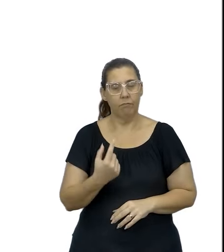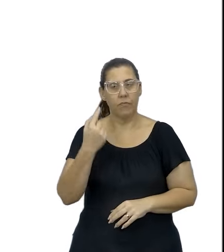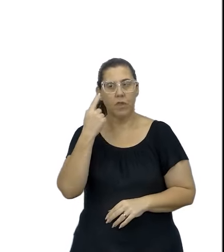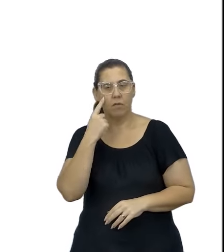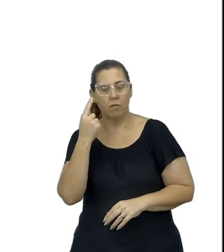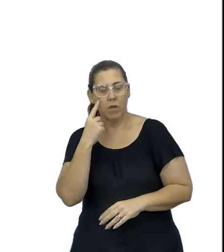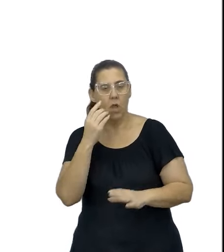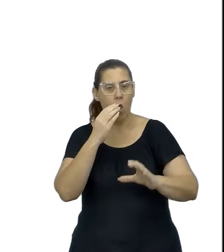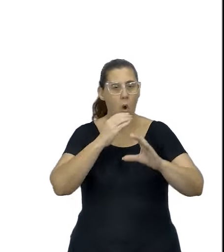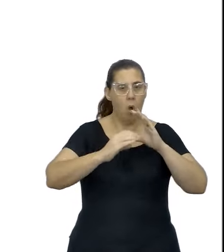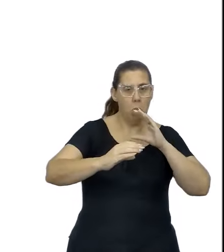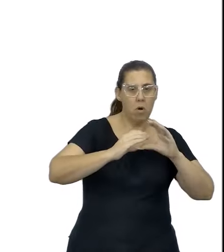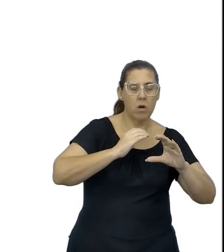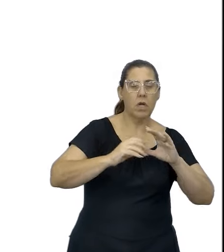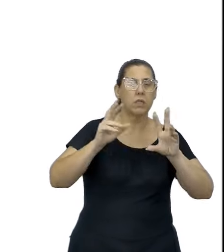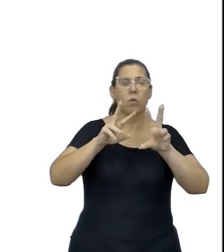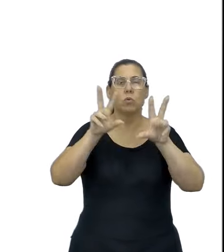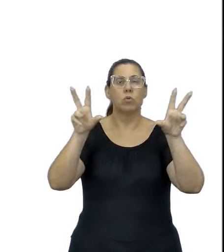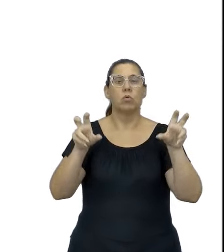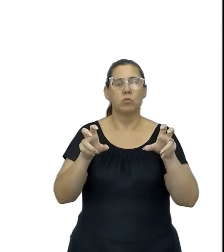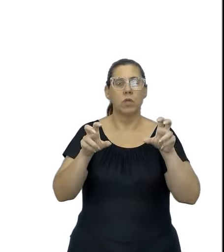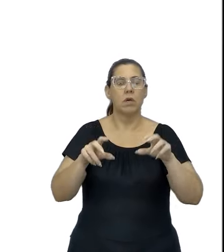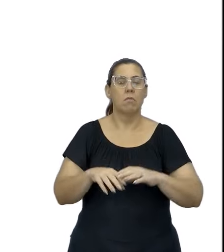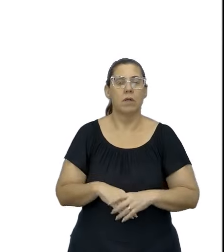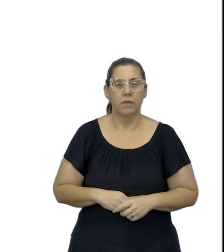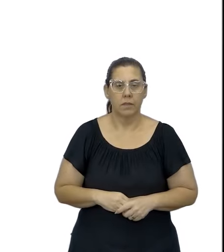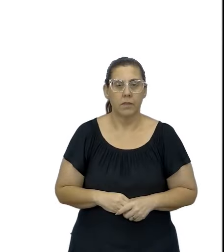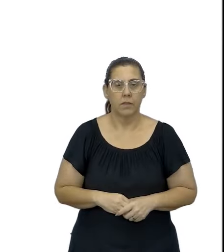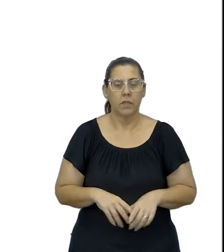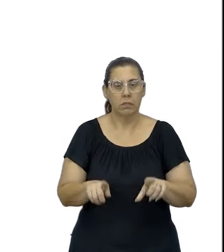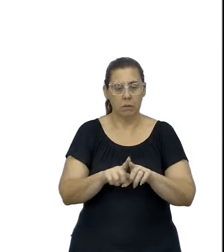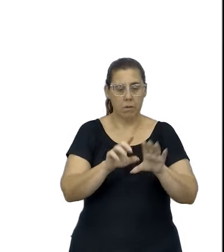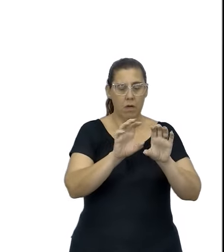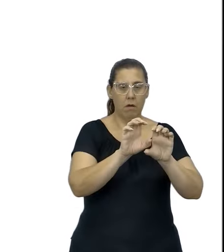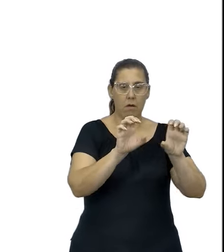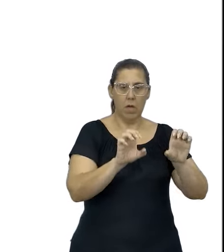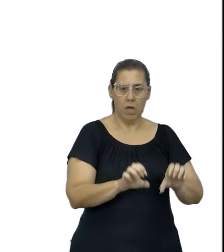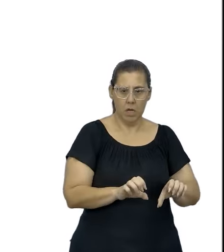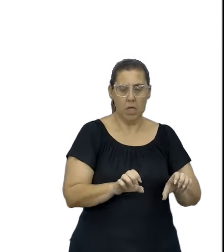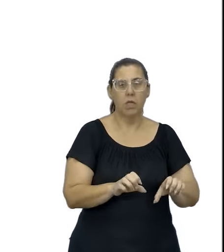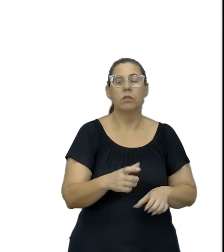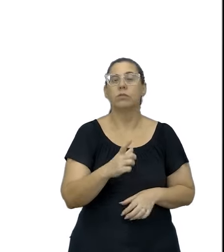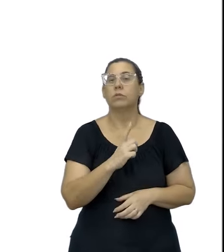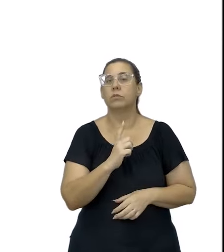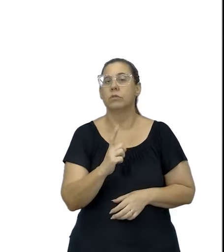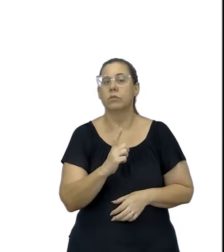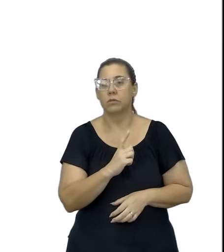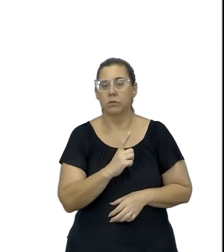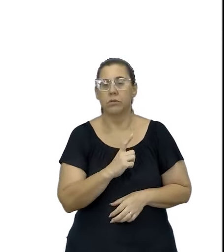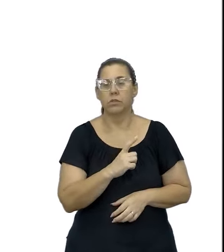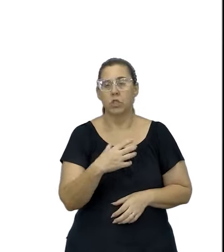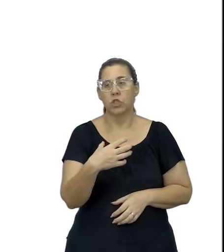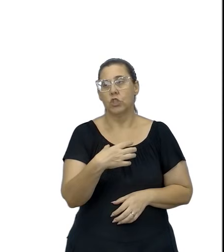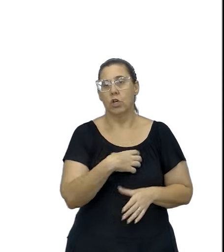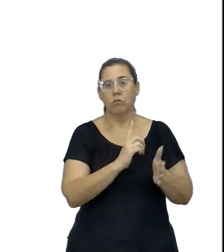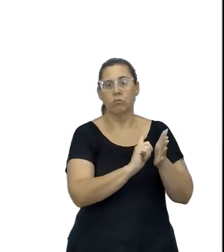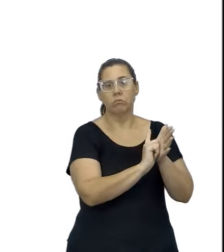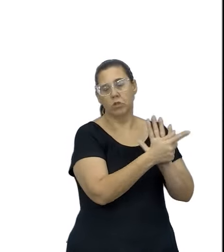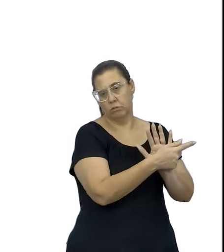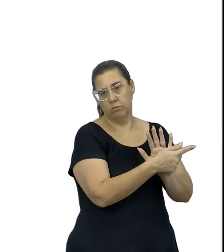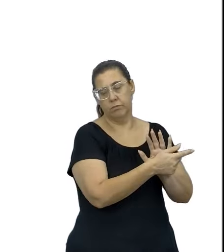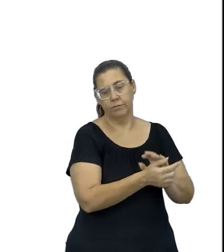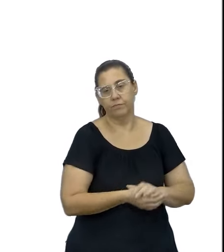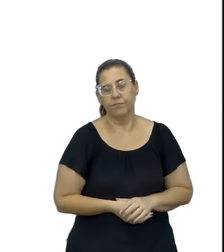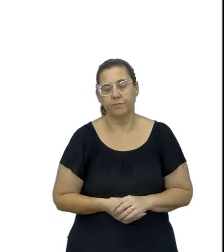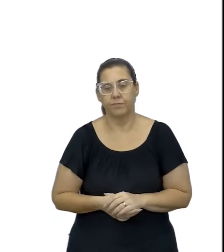situação comunicativa, o tema, o assunto e a estrutura composicional e o estilo do gênero,